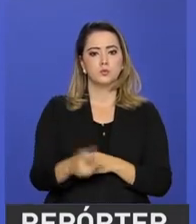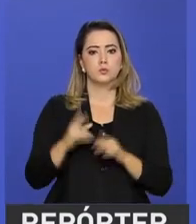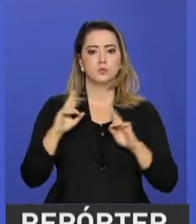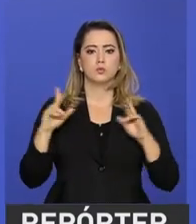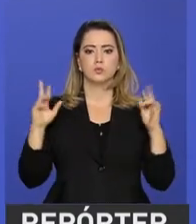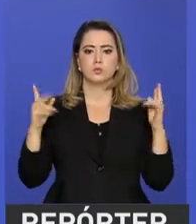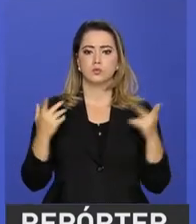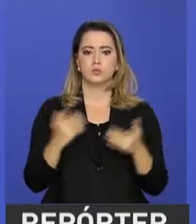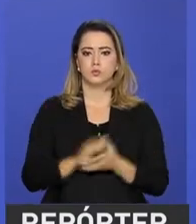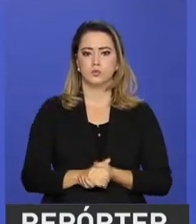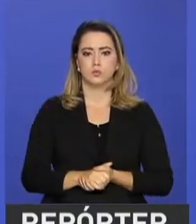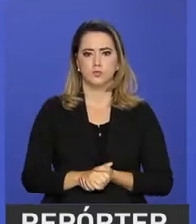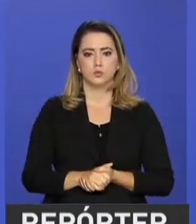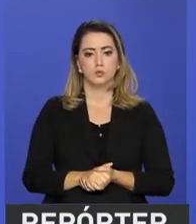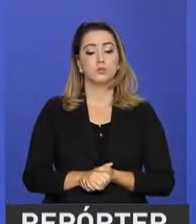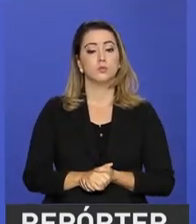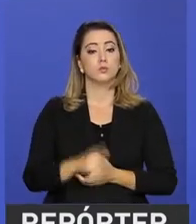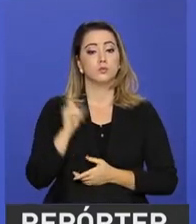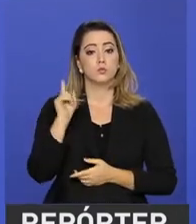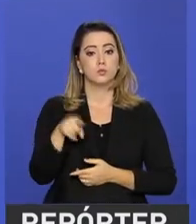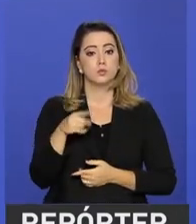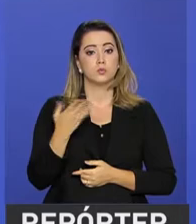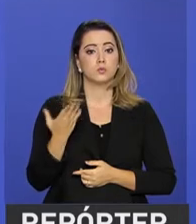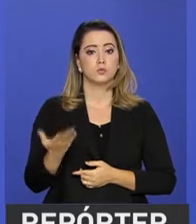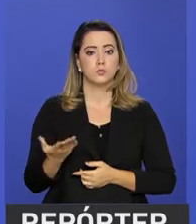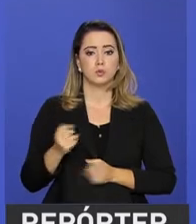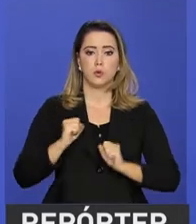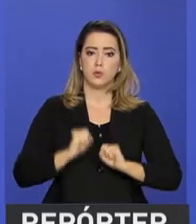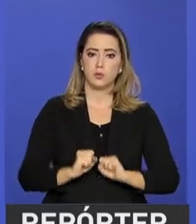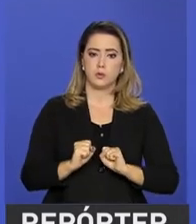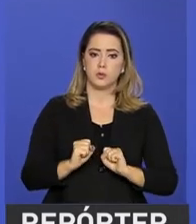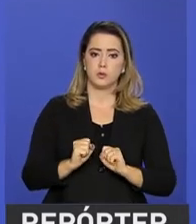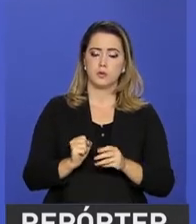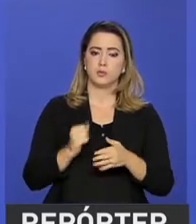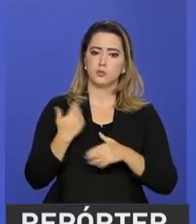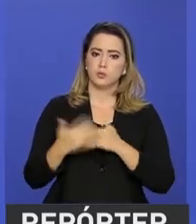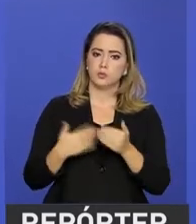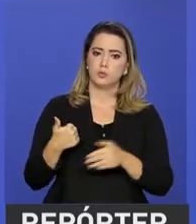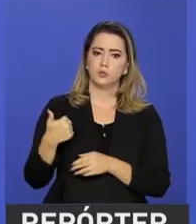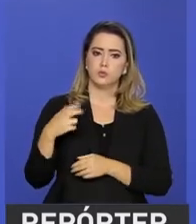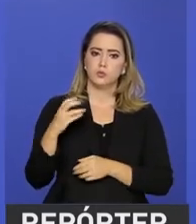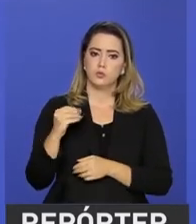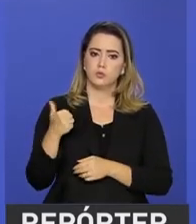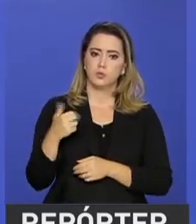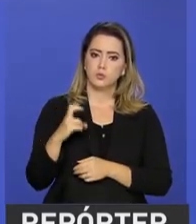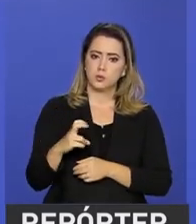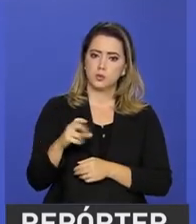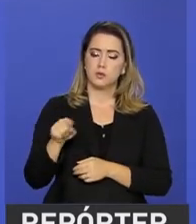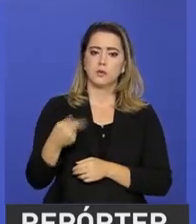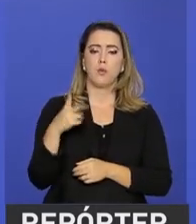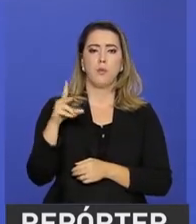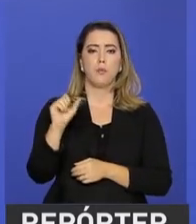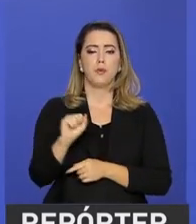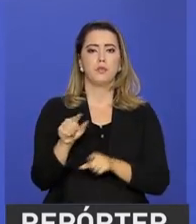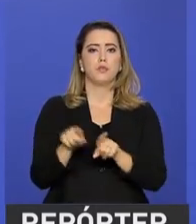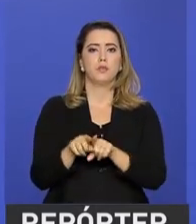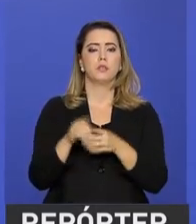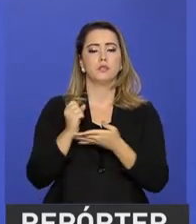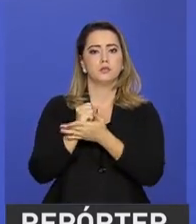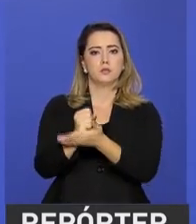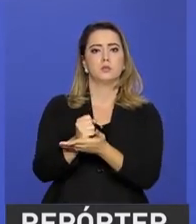diferenciadas isto permitiram com que 105 mil vagas estejam